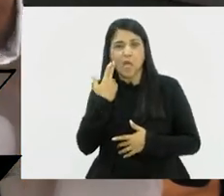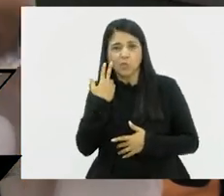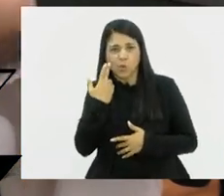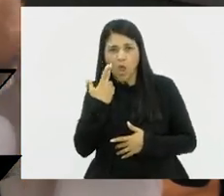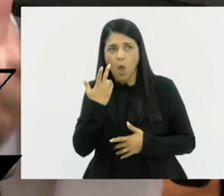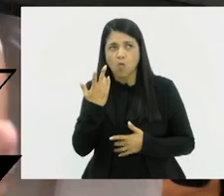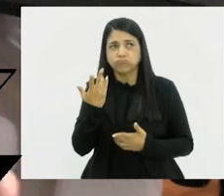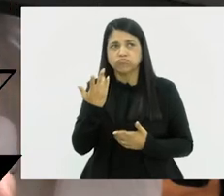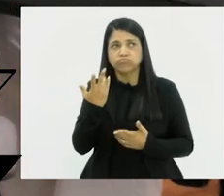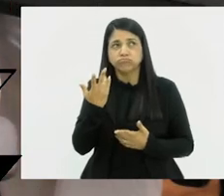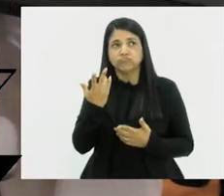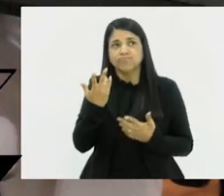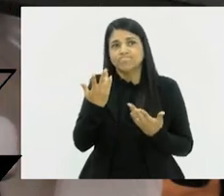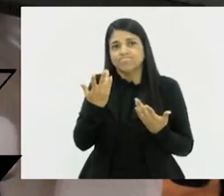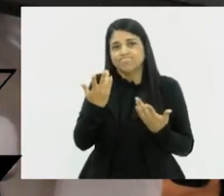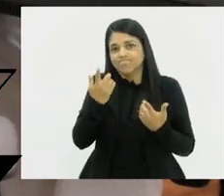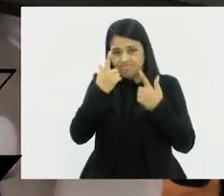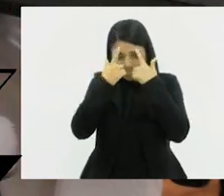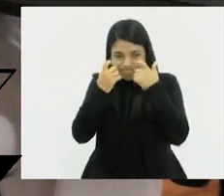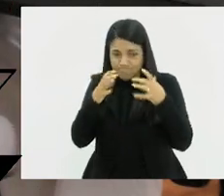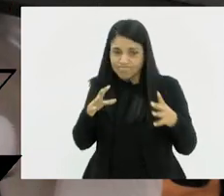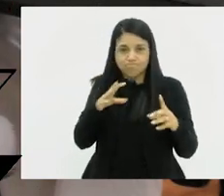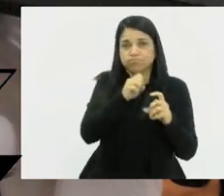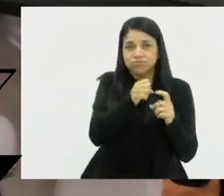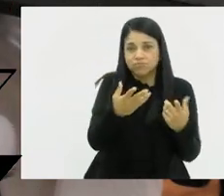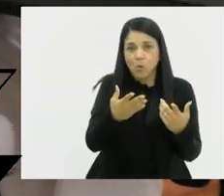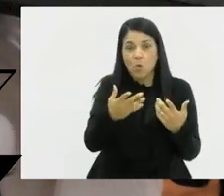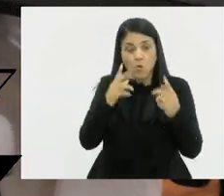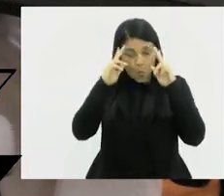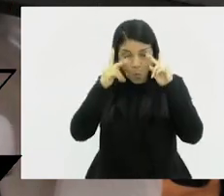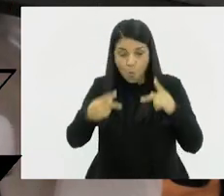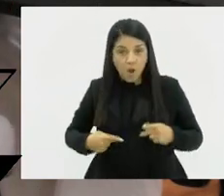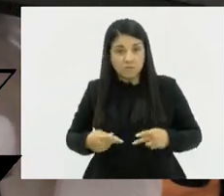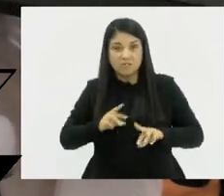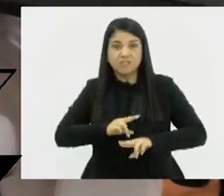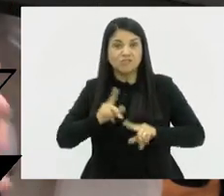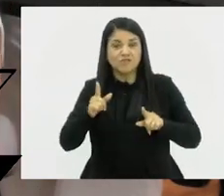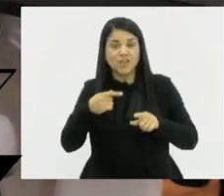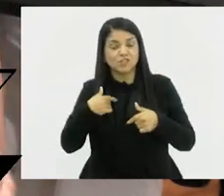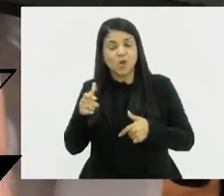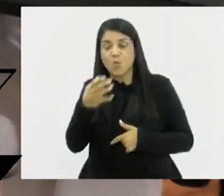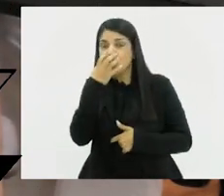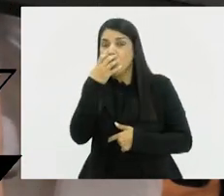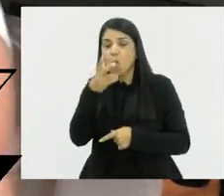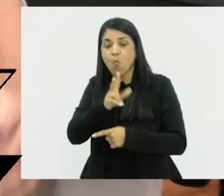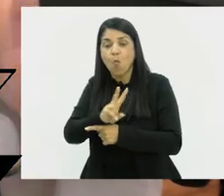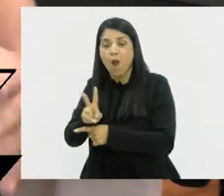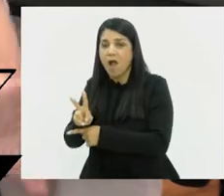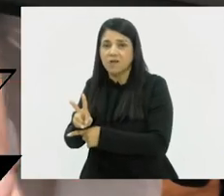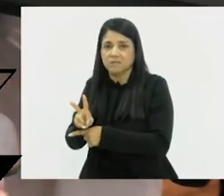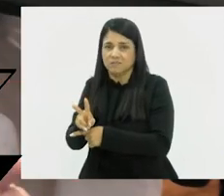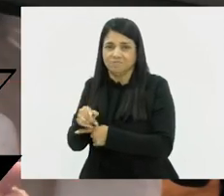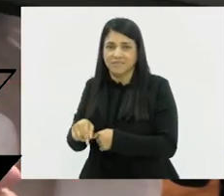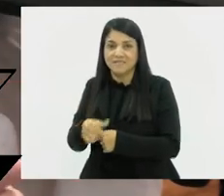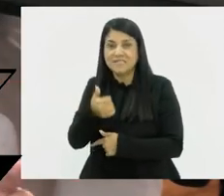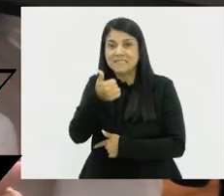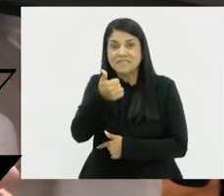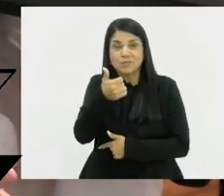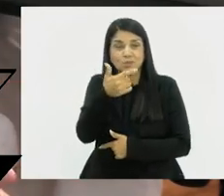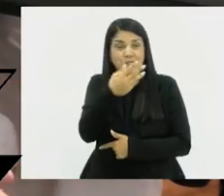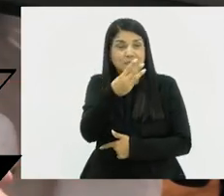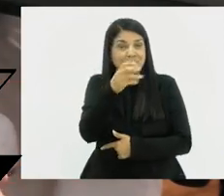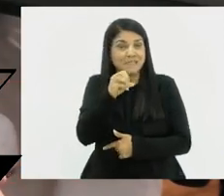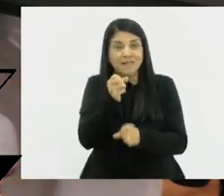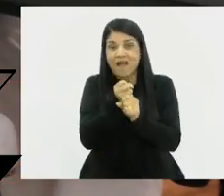com outros animais. Ele não pode ter agressividade com os seres humanos, porque ele é um cão de guarda. Ele não foi criado, selecionado há mais de 130 anos para